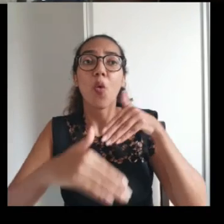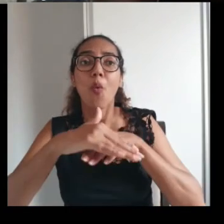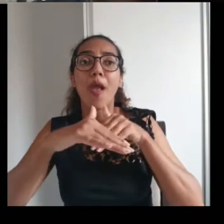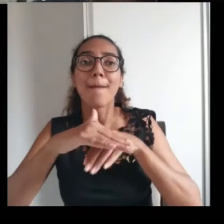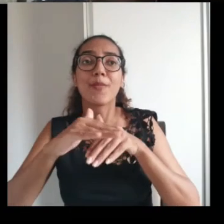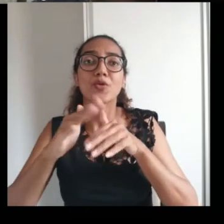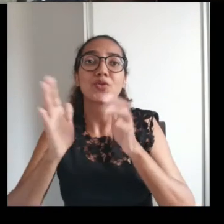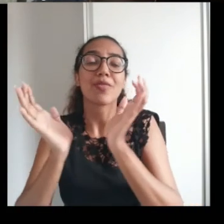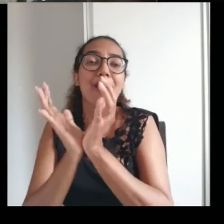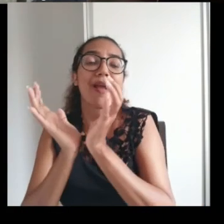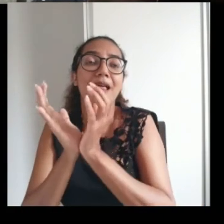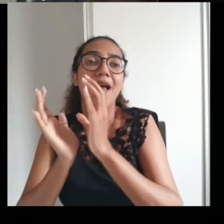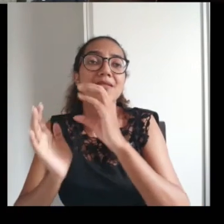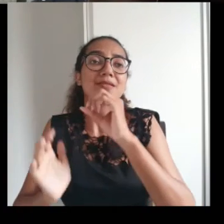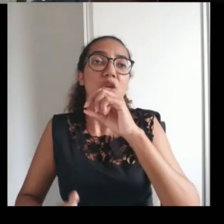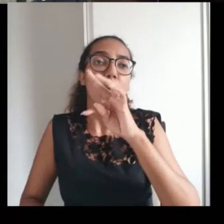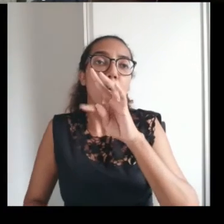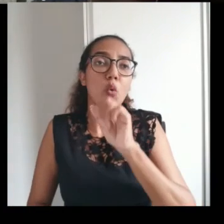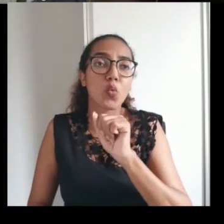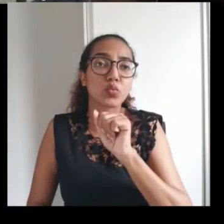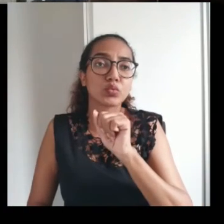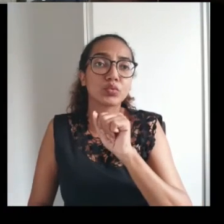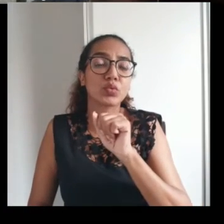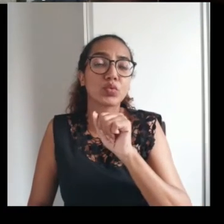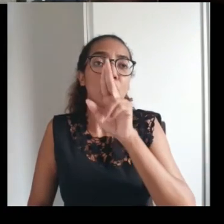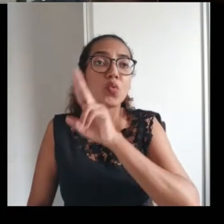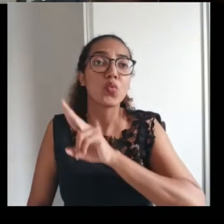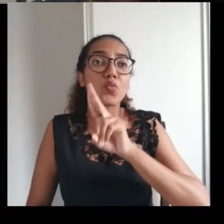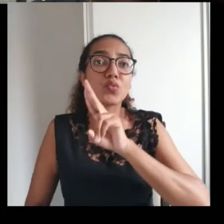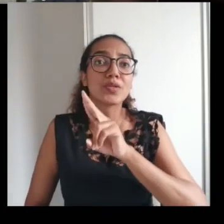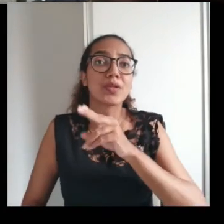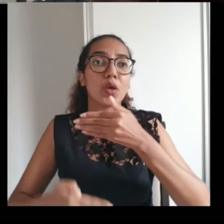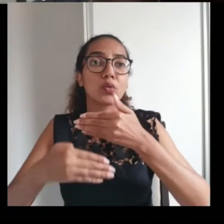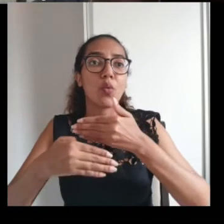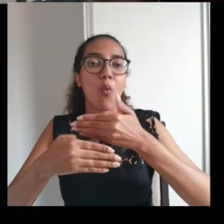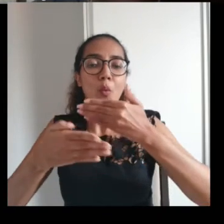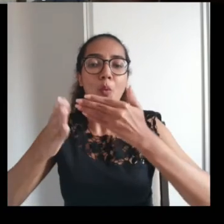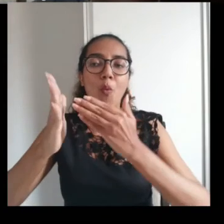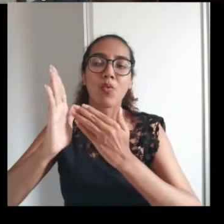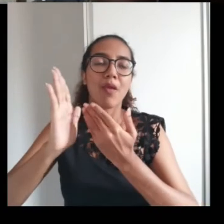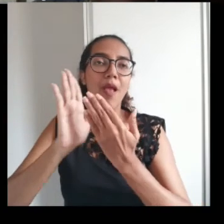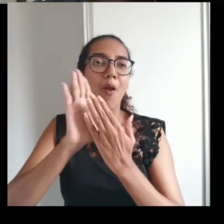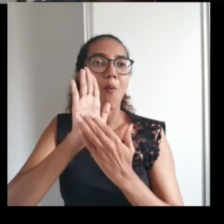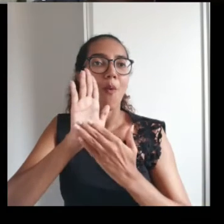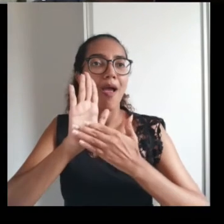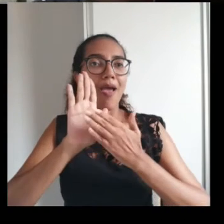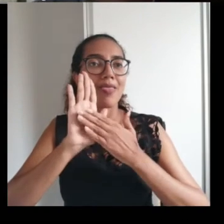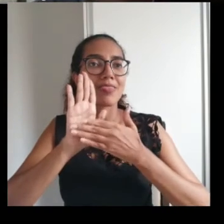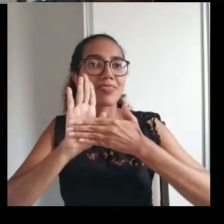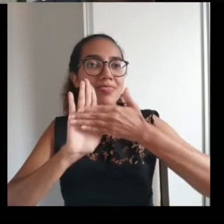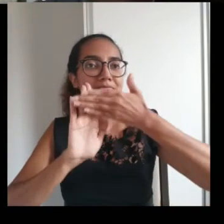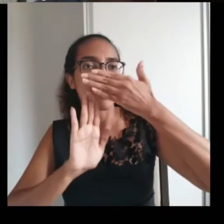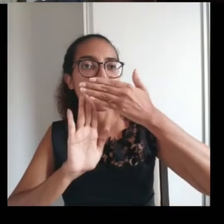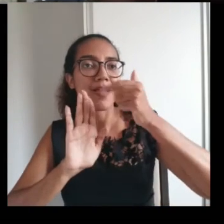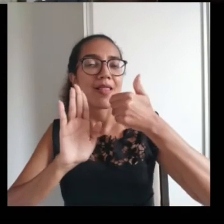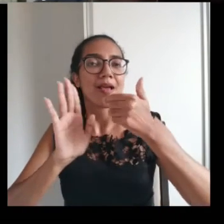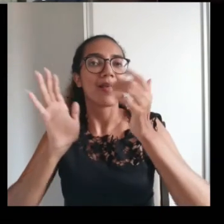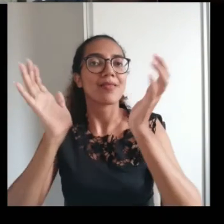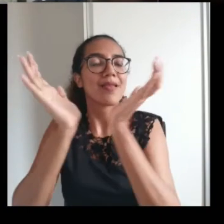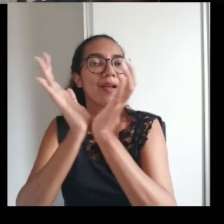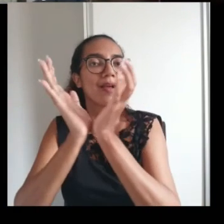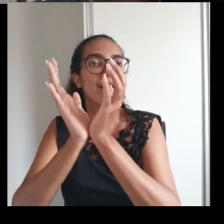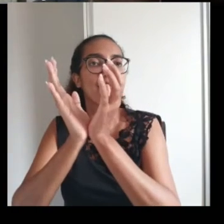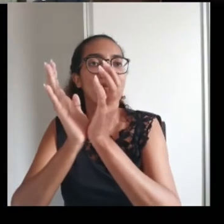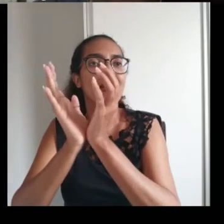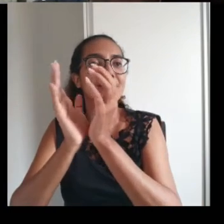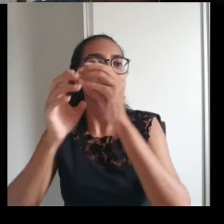por exemplo, uma tela da classe cliente. Eu não vou ter isso. É só ter essa restrição imposta, porque eu sei que isso aqui é a camada